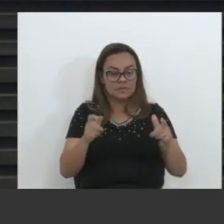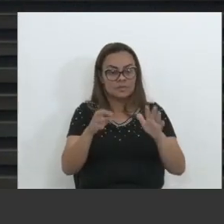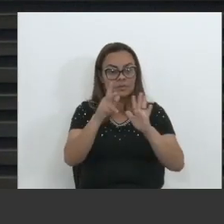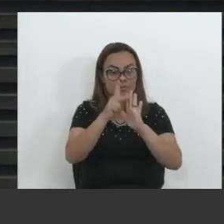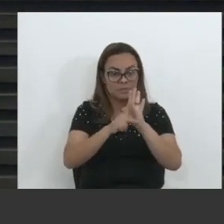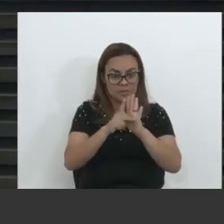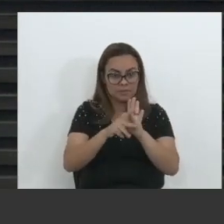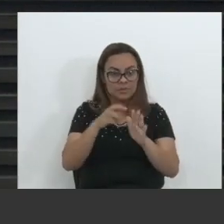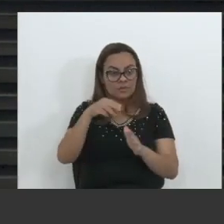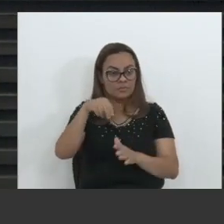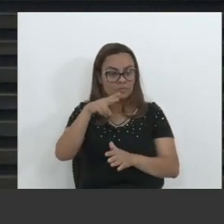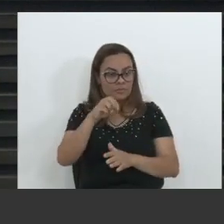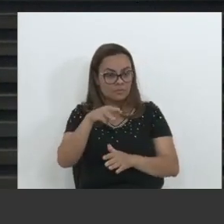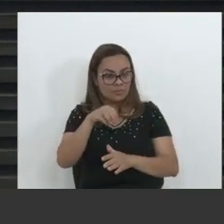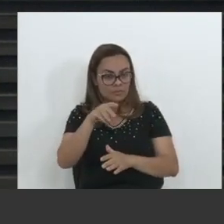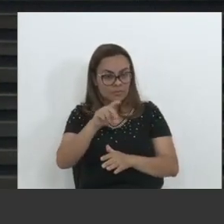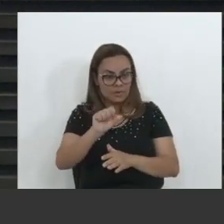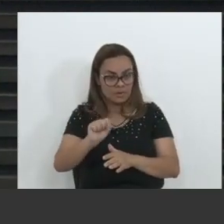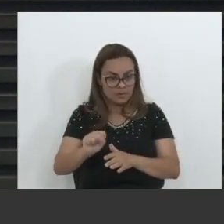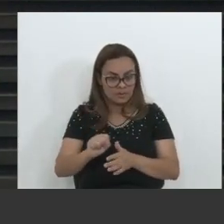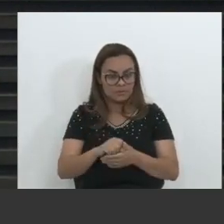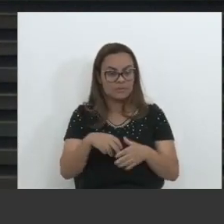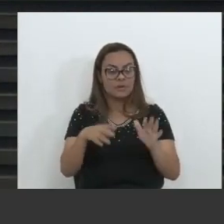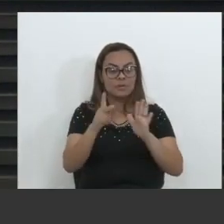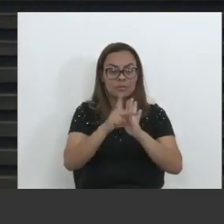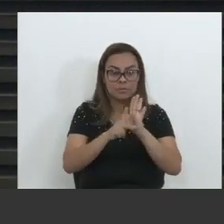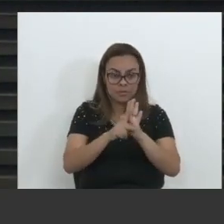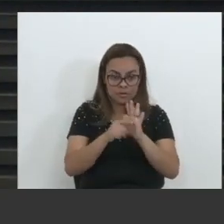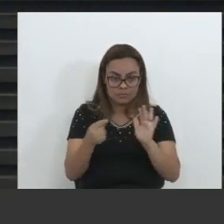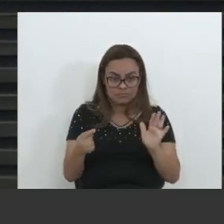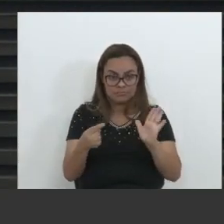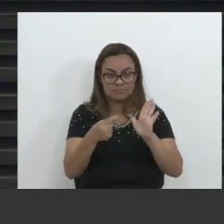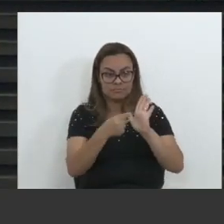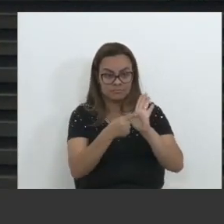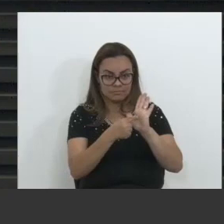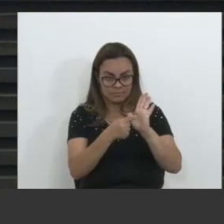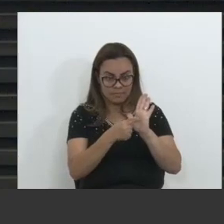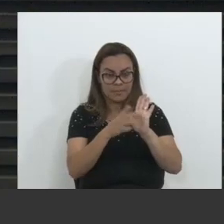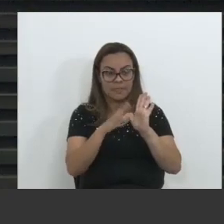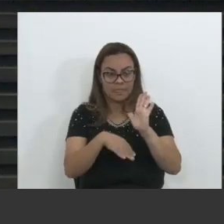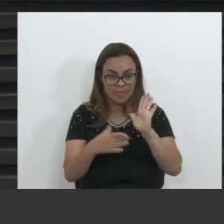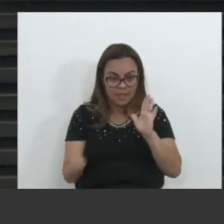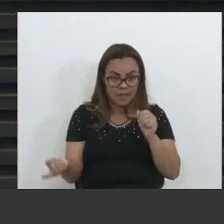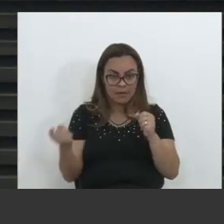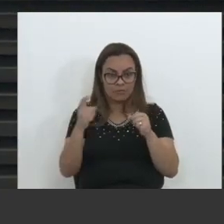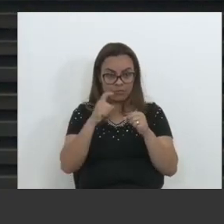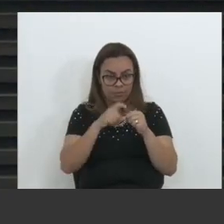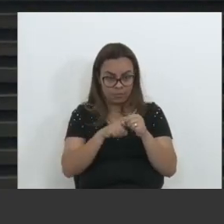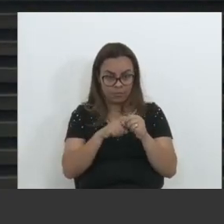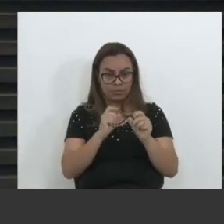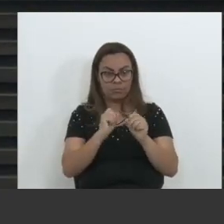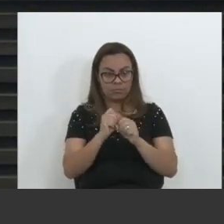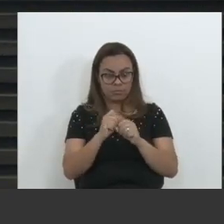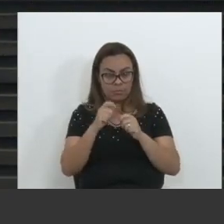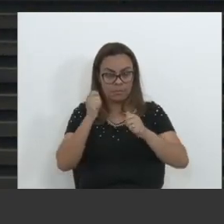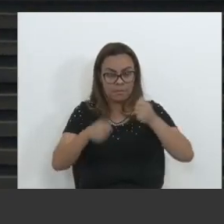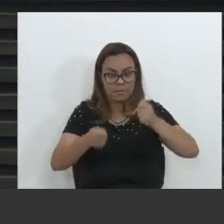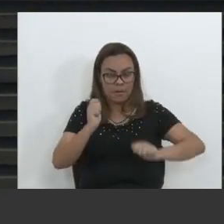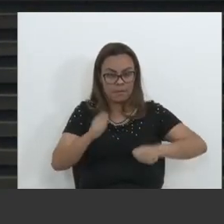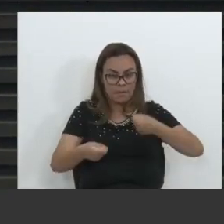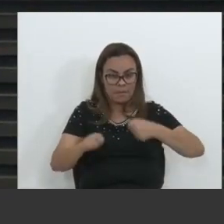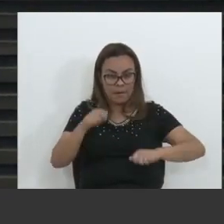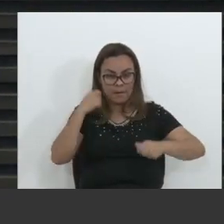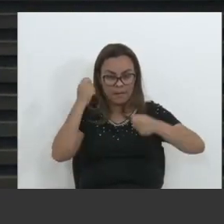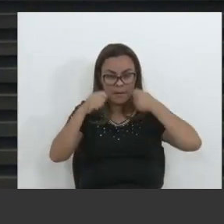Mamonas porque eh o projeto Mamonas é um projeto que agora a gente tá retomando com a banda O Legado que os